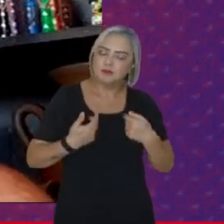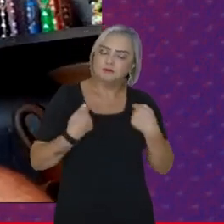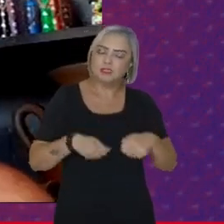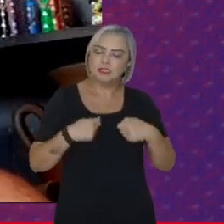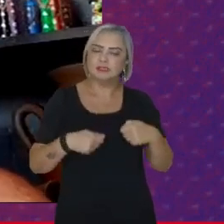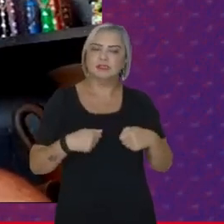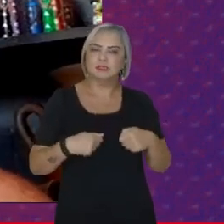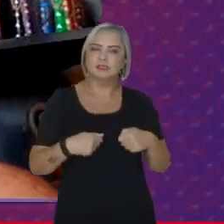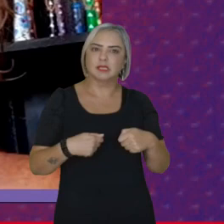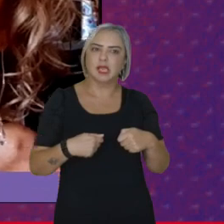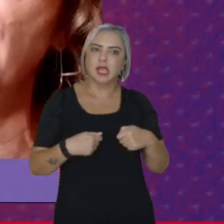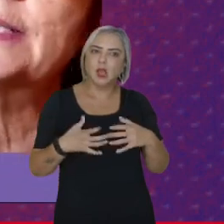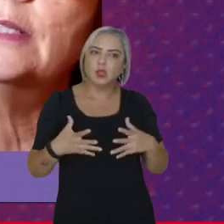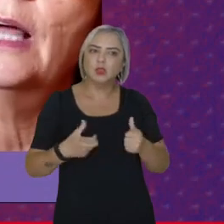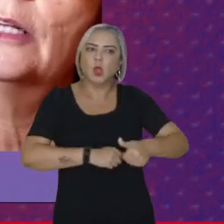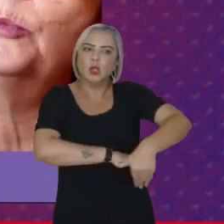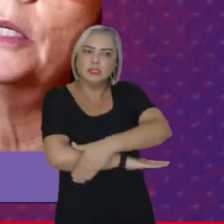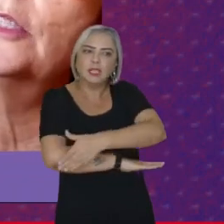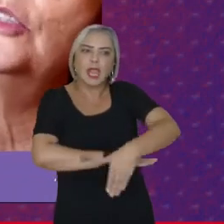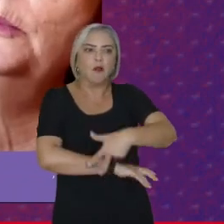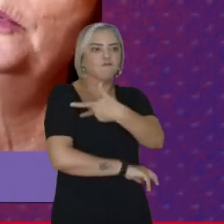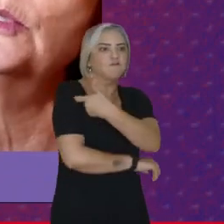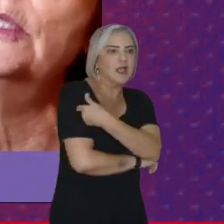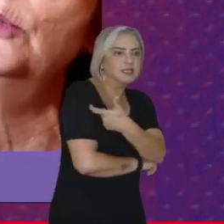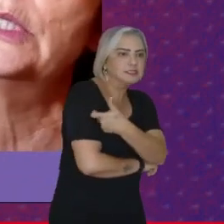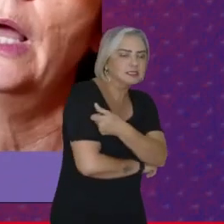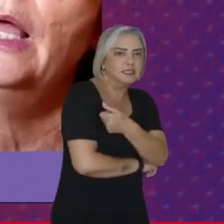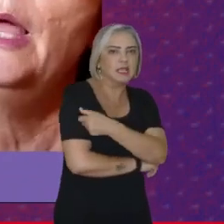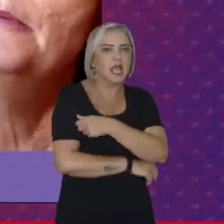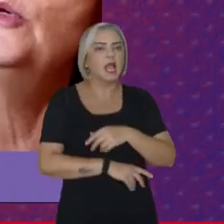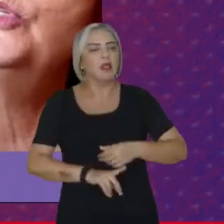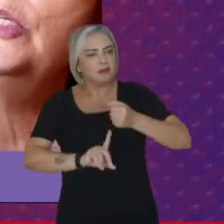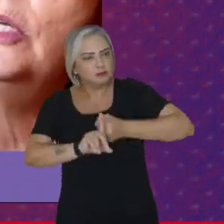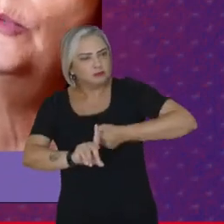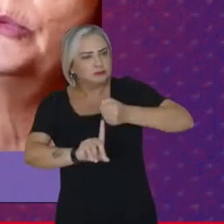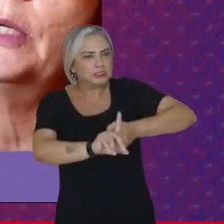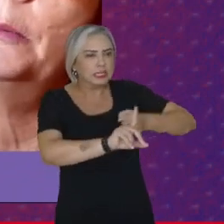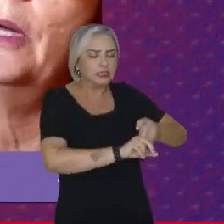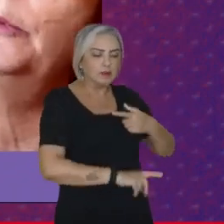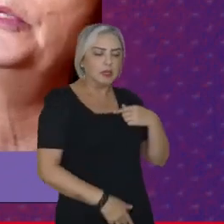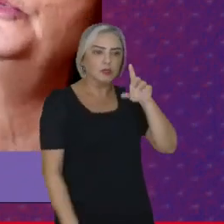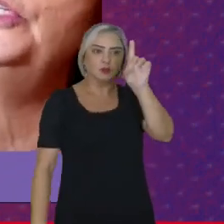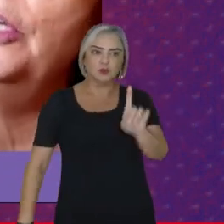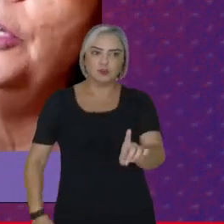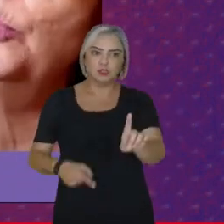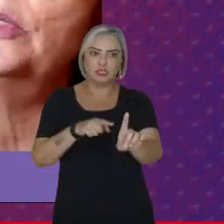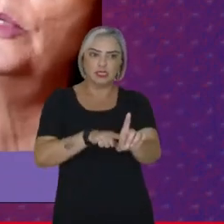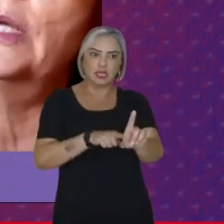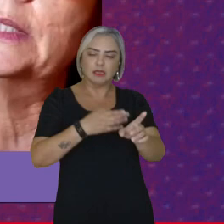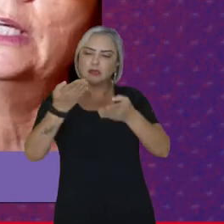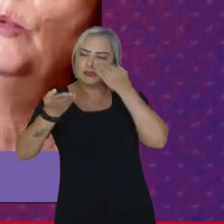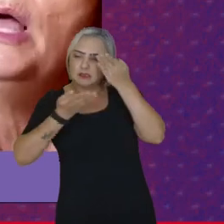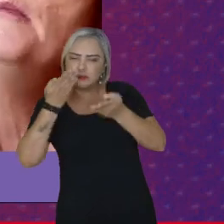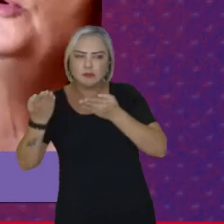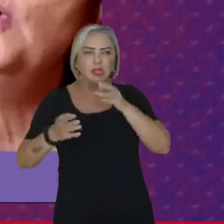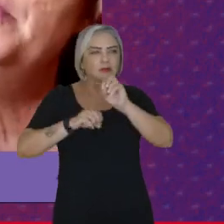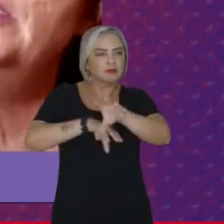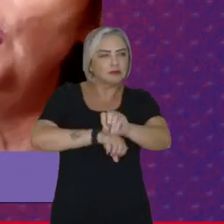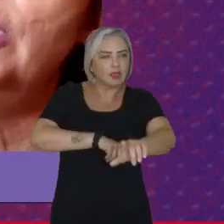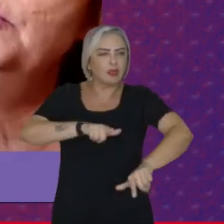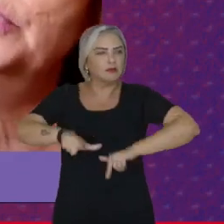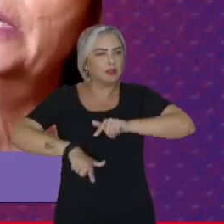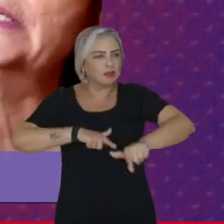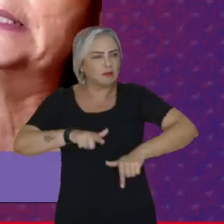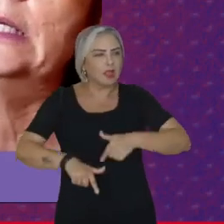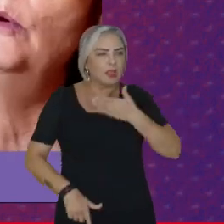precisamos estar todos na rua, vacinados, para que a gente possa lutar pelo direito ao trabalho, pelo direito à educação, por